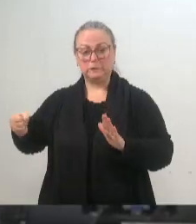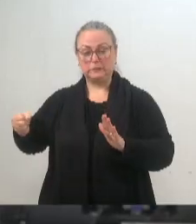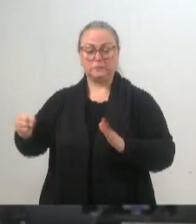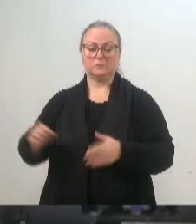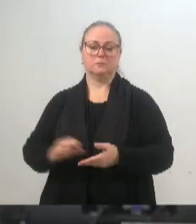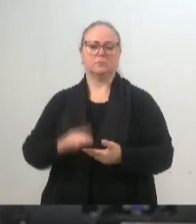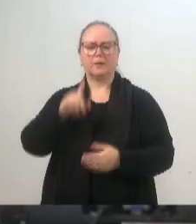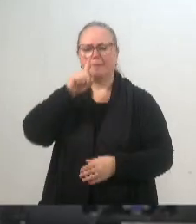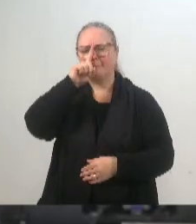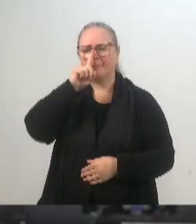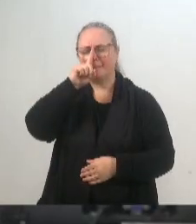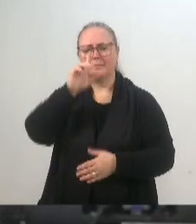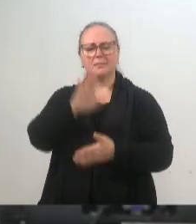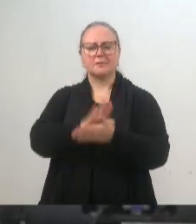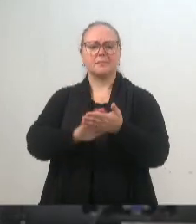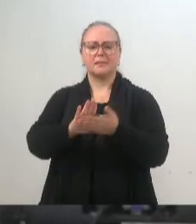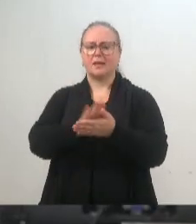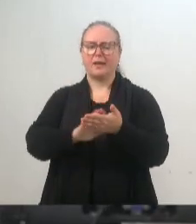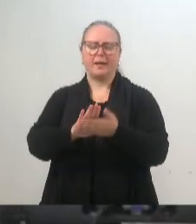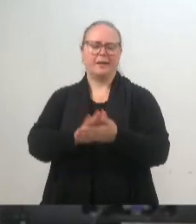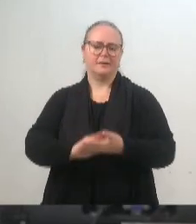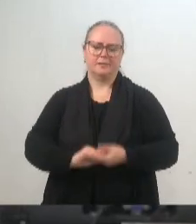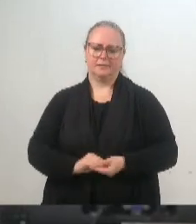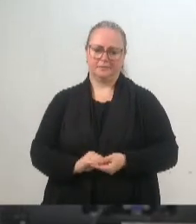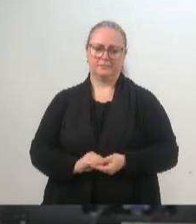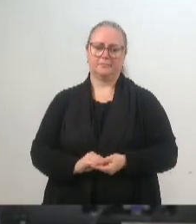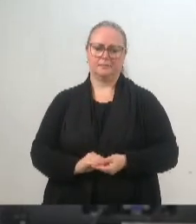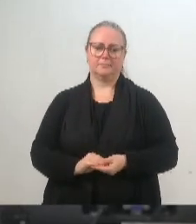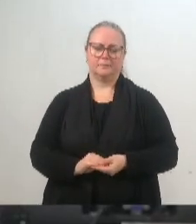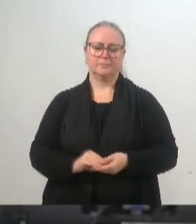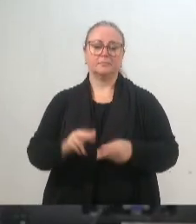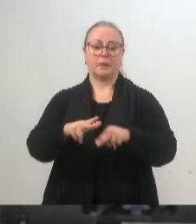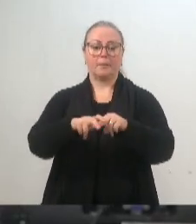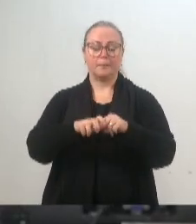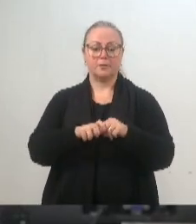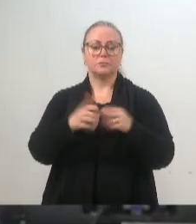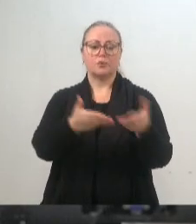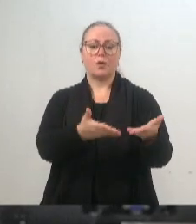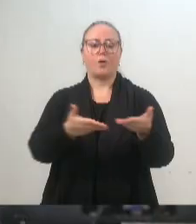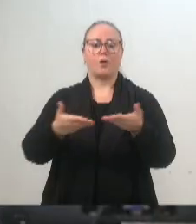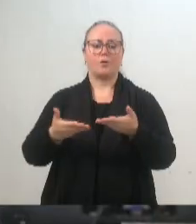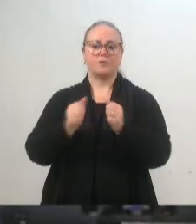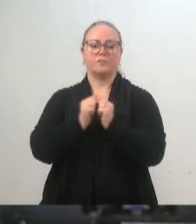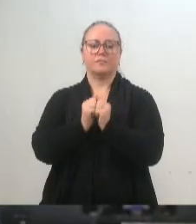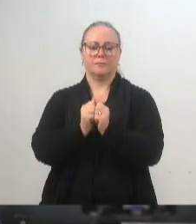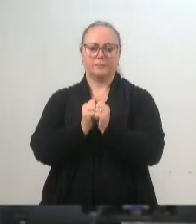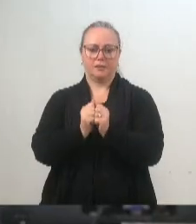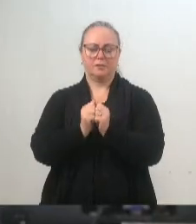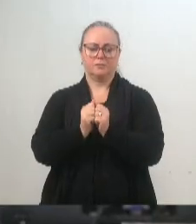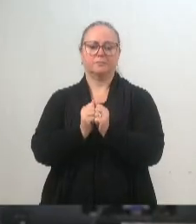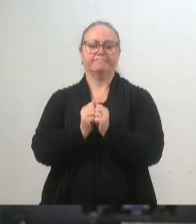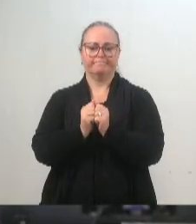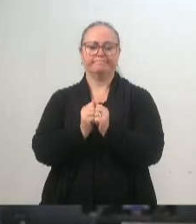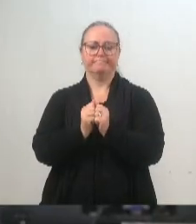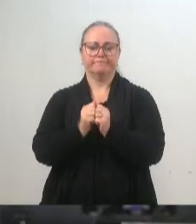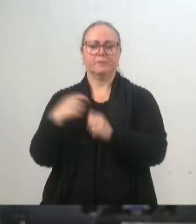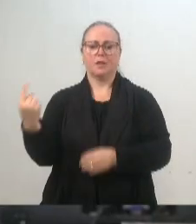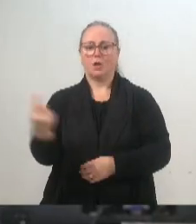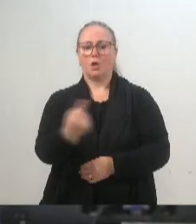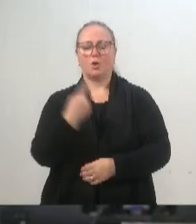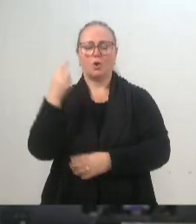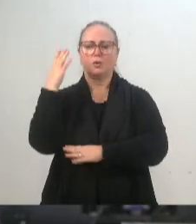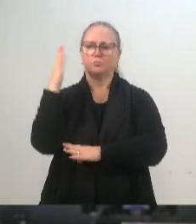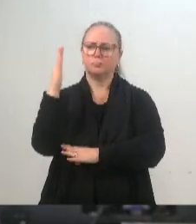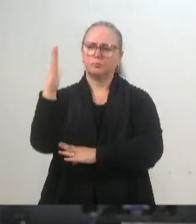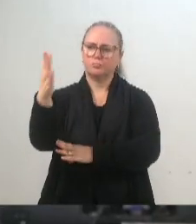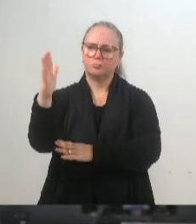à democracia. Então, reitero essa fala e convido a todos a estarem aqui do lado, na Rua das Palmeiras,